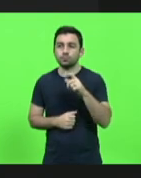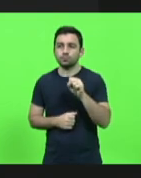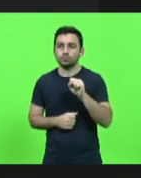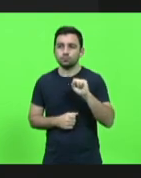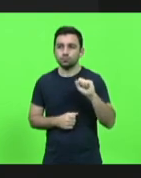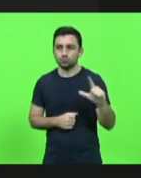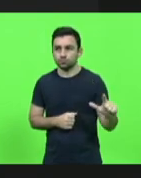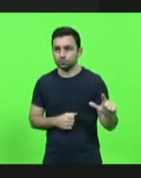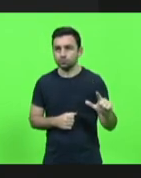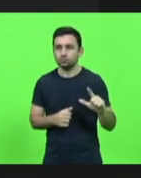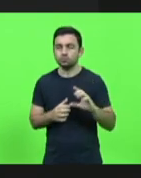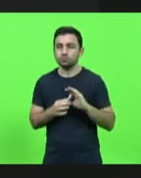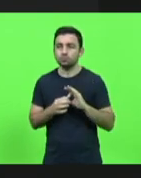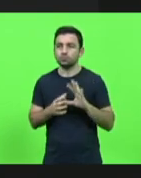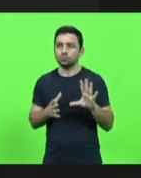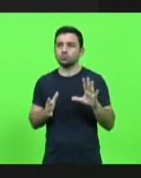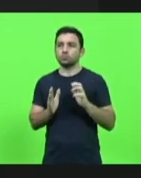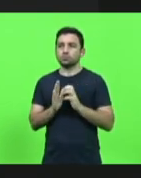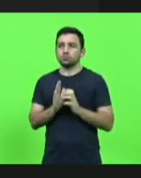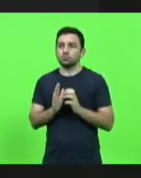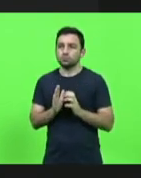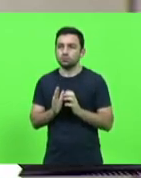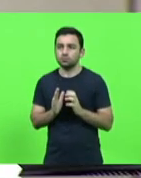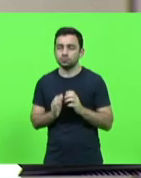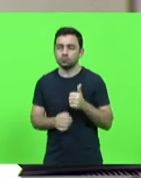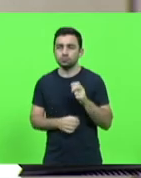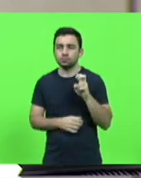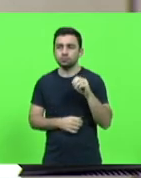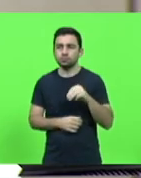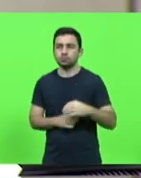Partido Liberal, por 15 minutos.